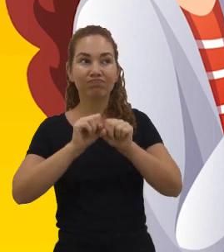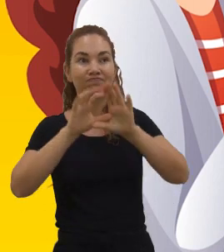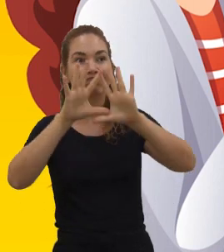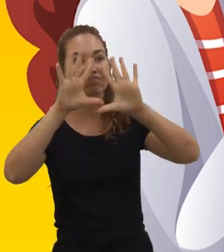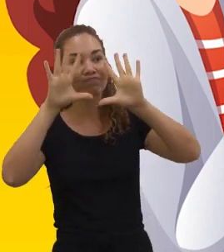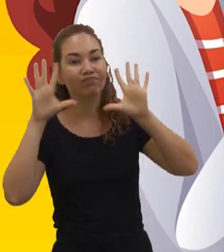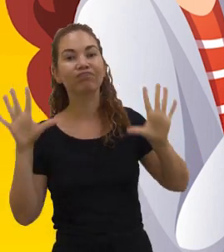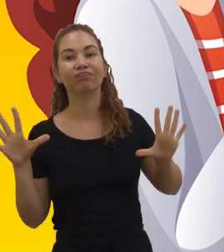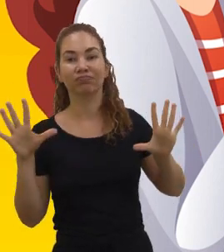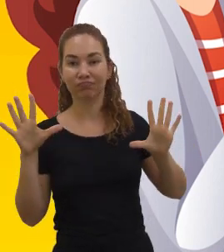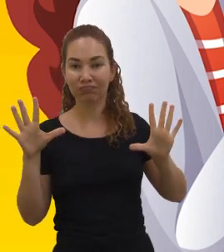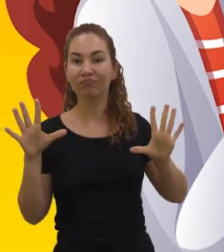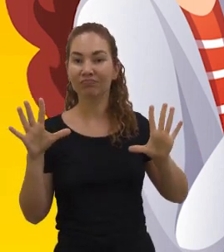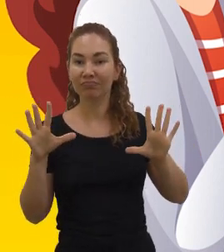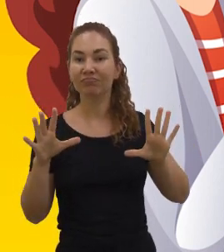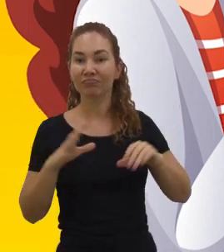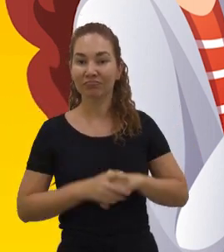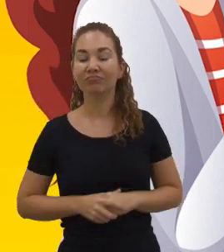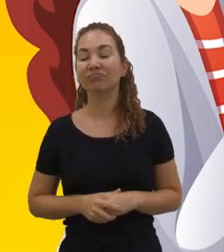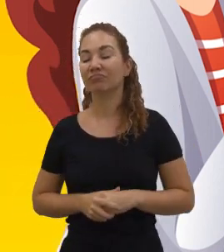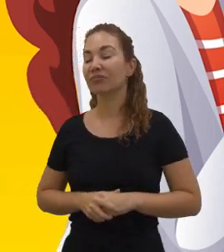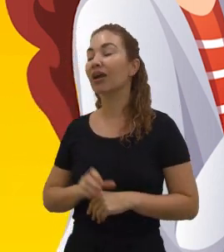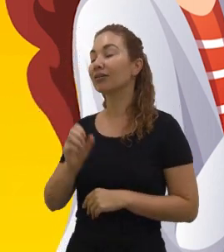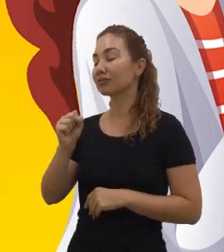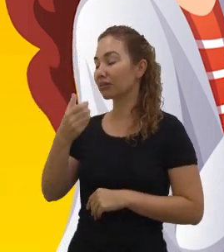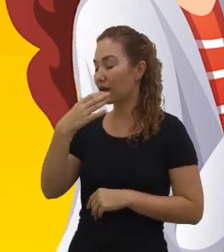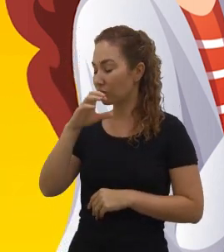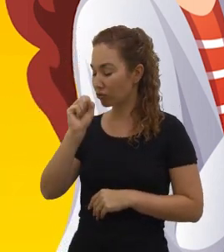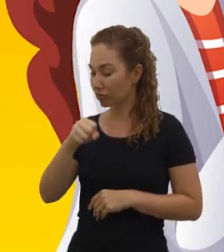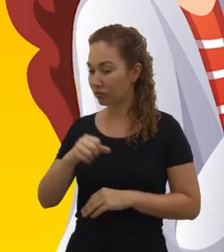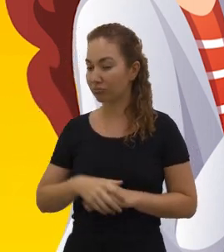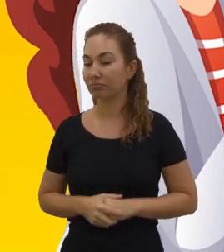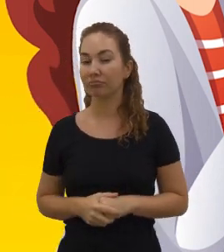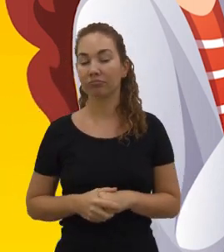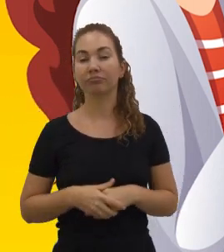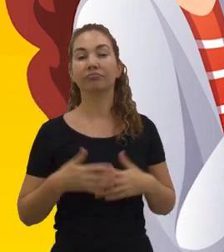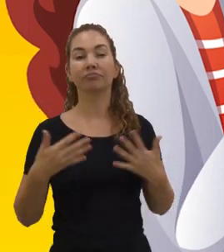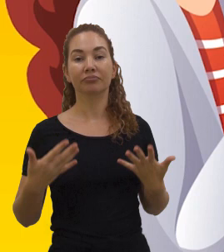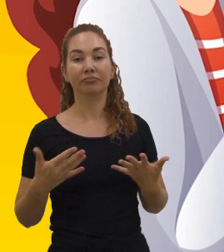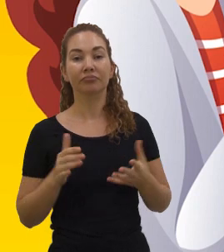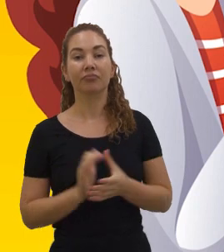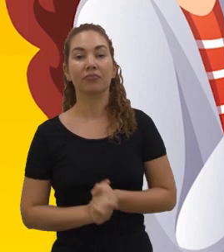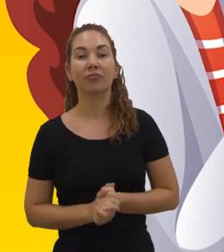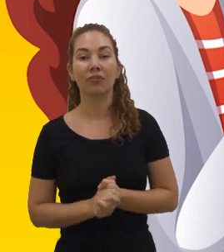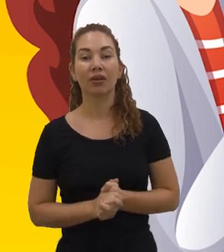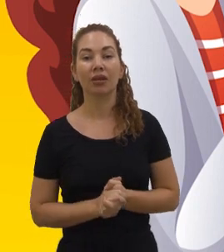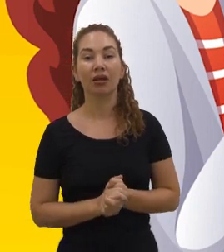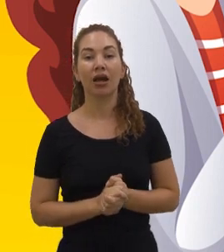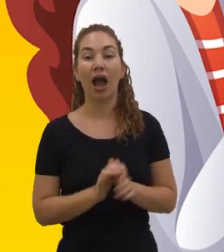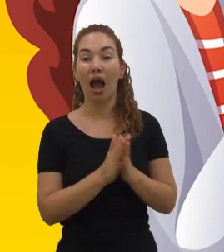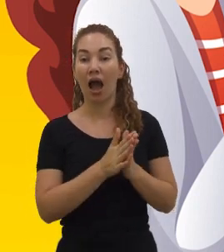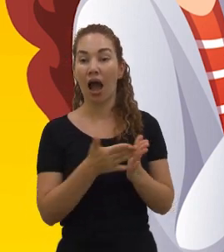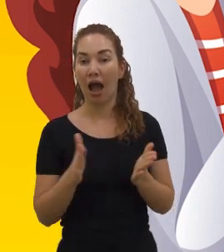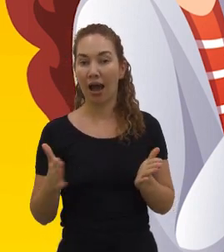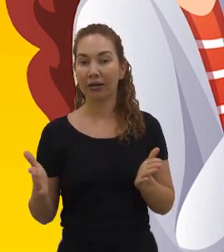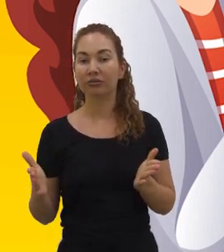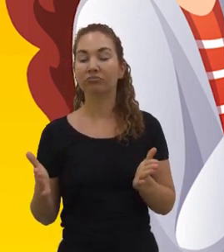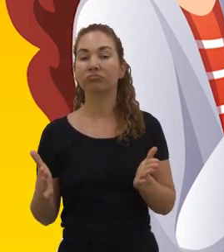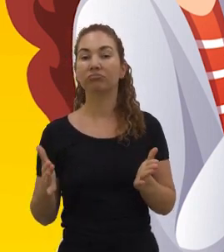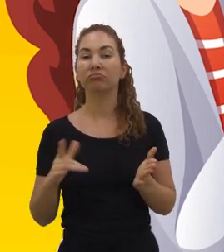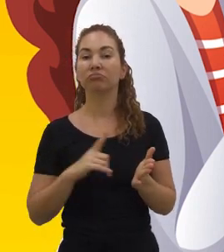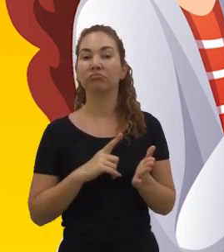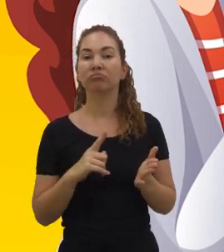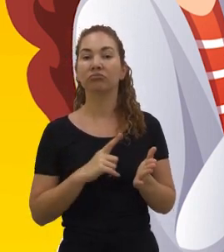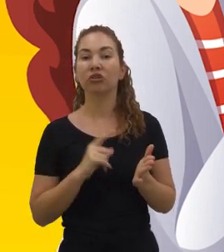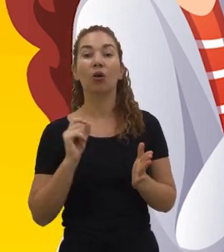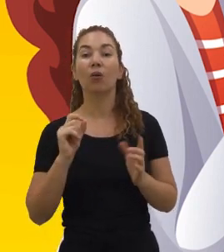bem Sim, Rafa, acho super válido. Aham, tá. Então a cartilha, ela começa com